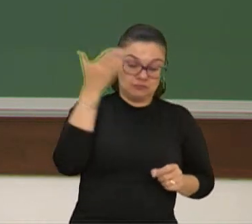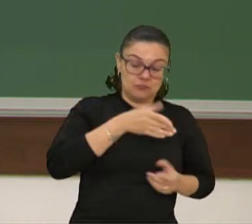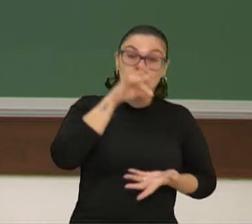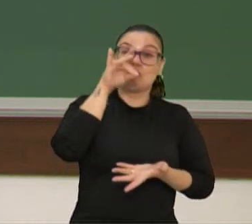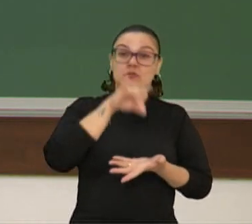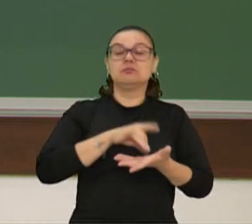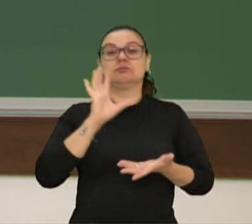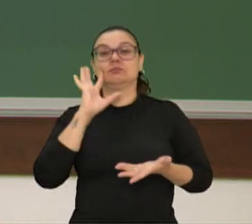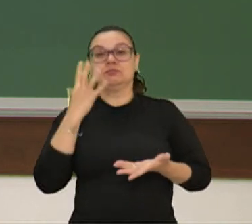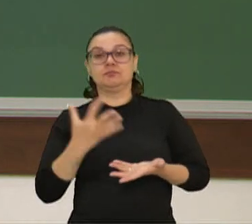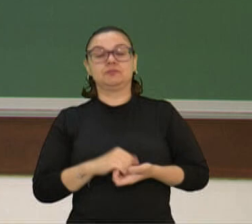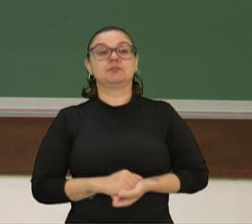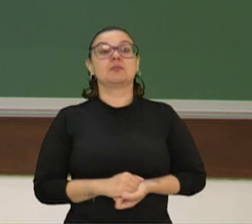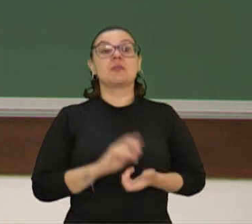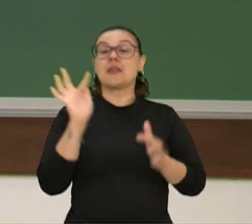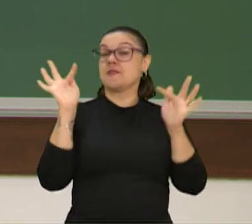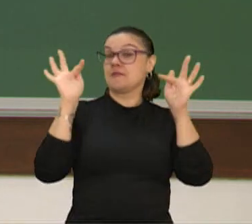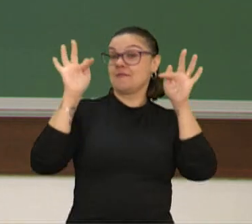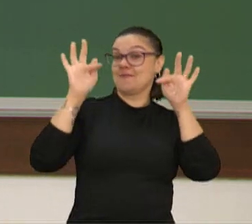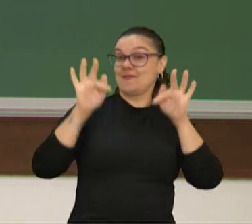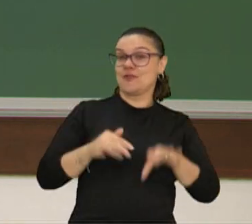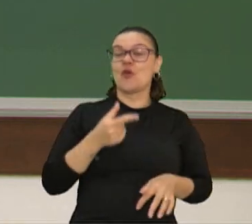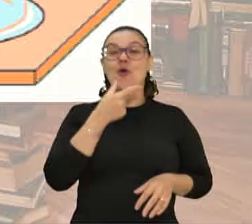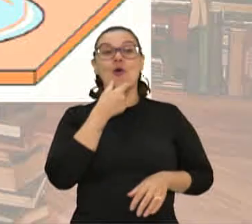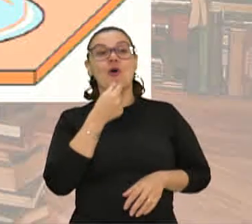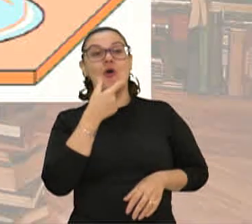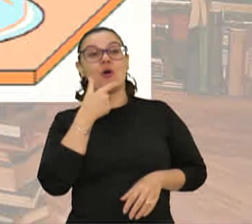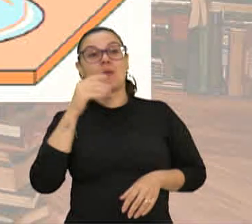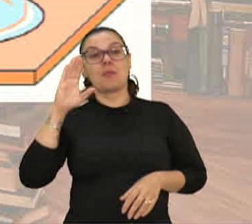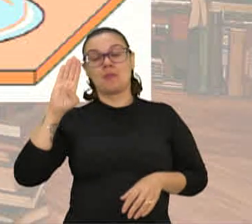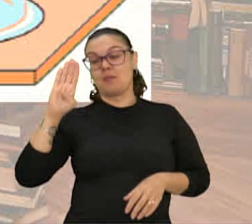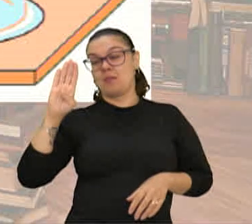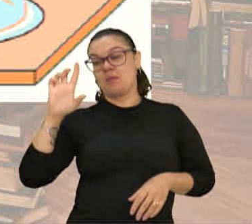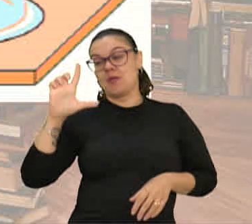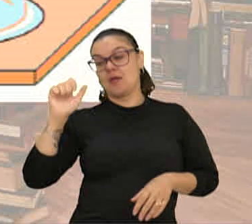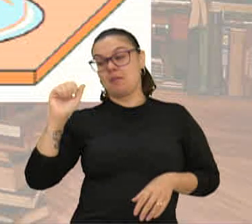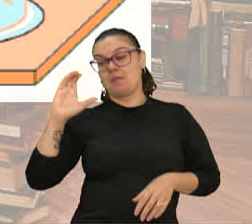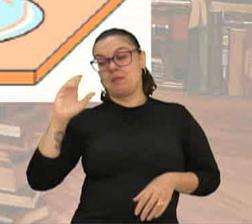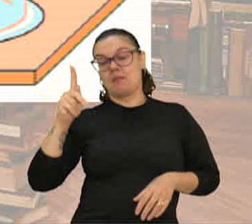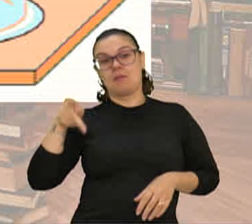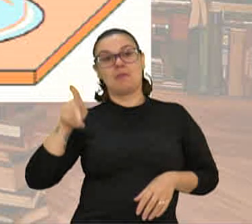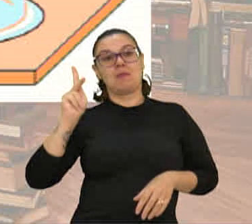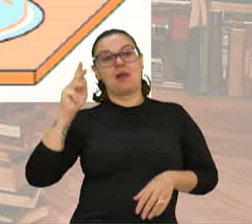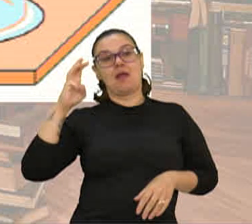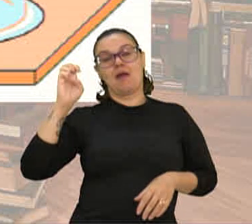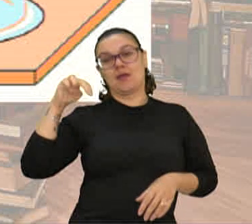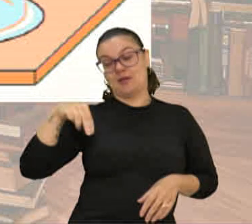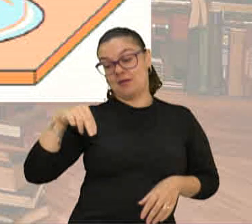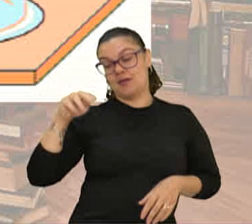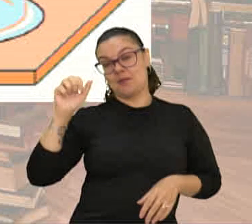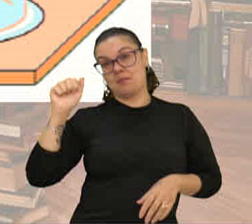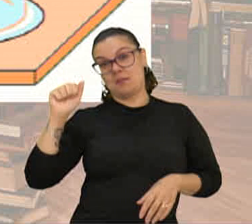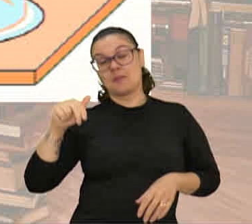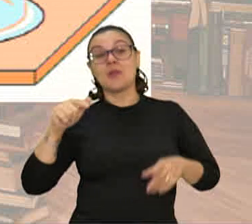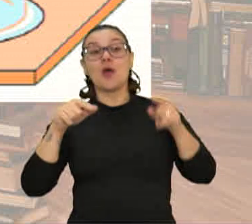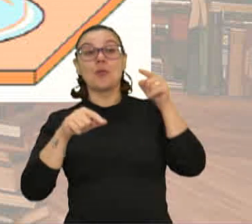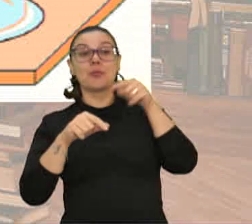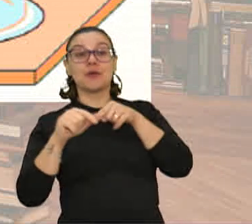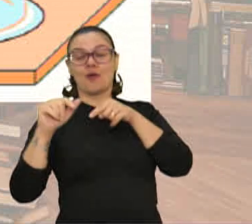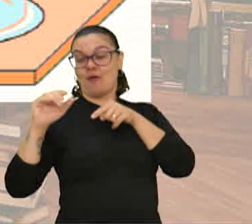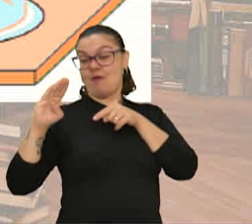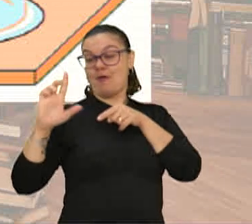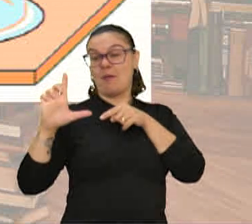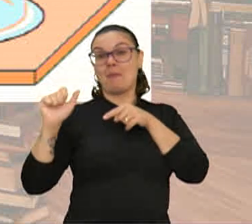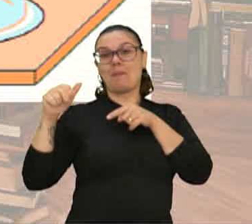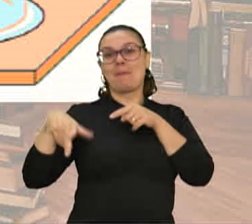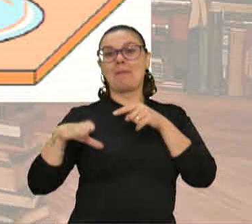que estava acontecendo. E por último, o Frederick Frost Blackman, que o nome é bem interessante, por quê? Porque o Blackman descobriu